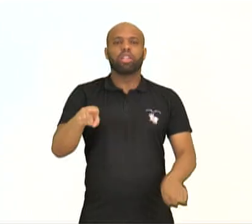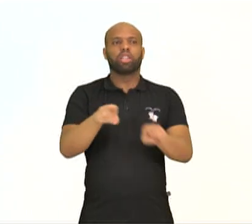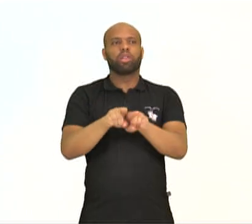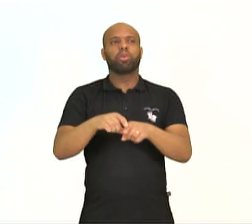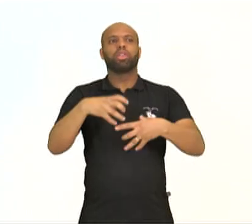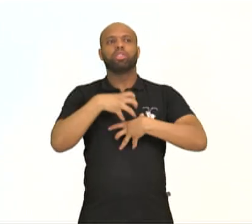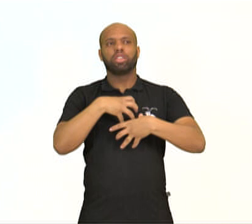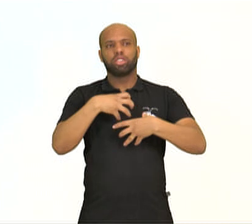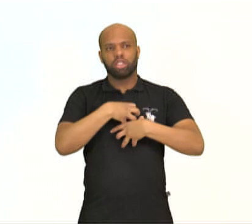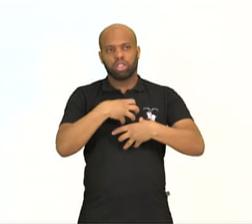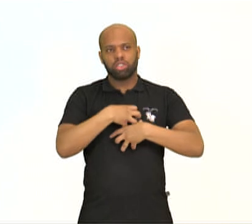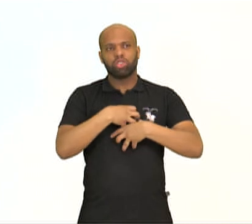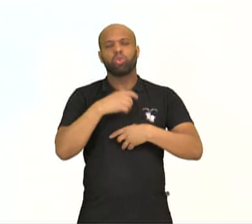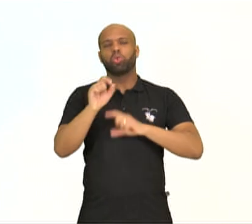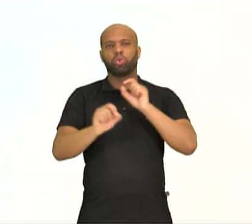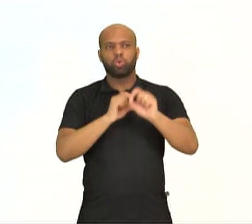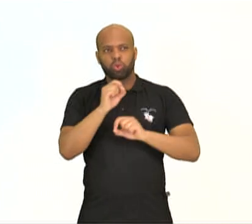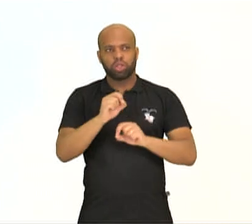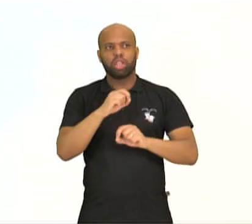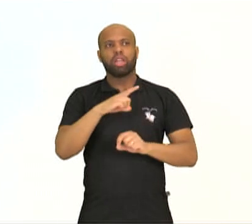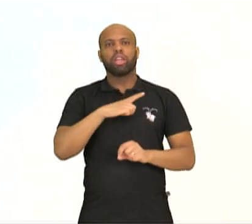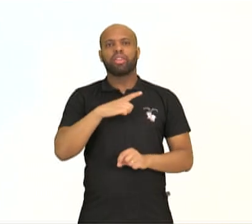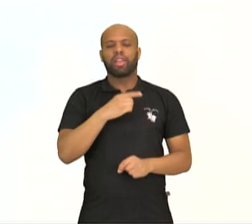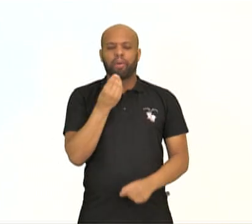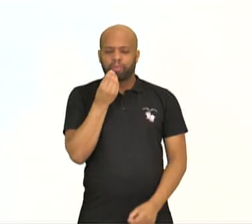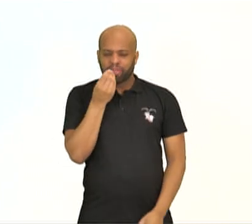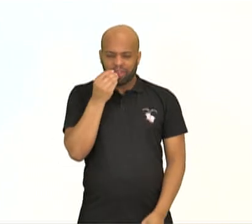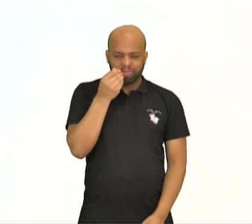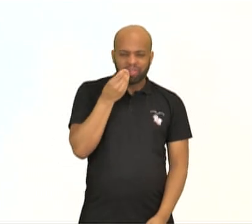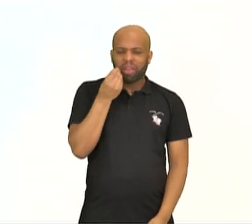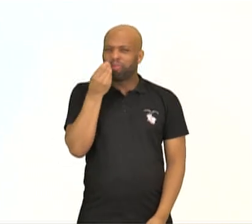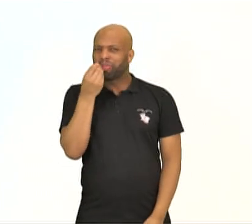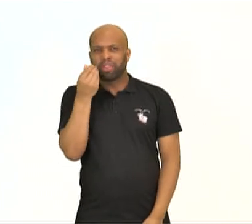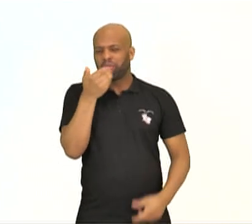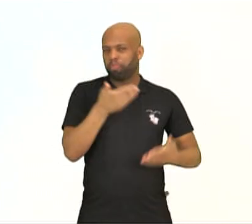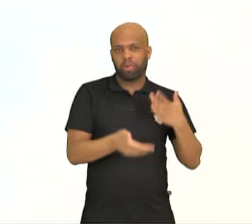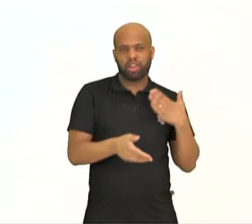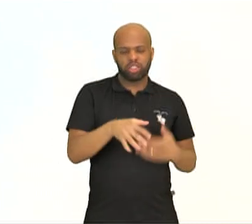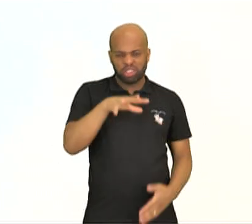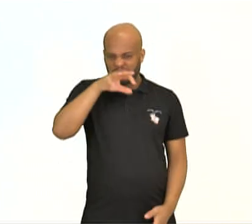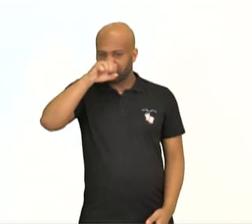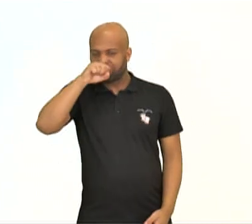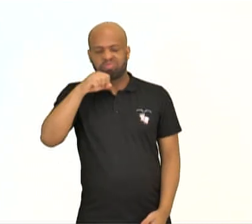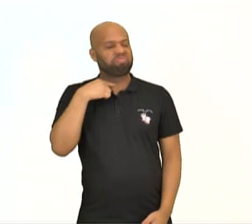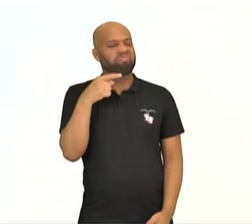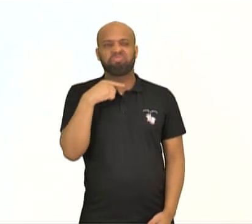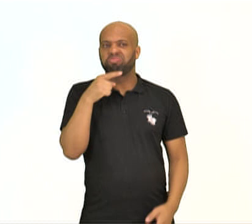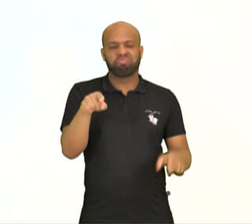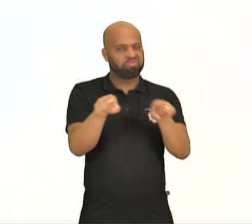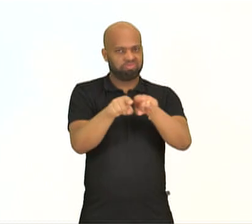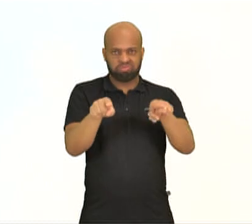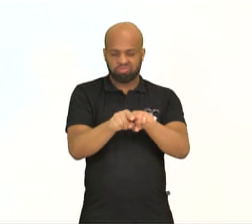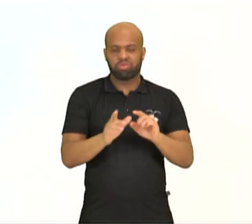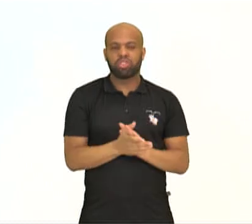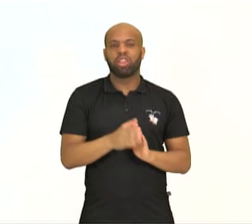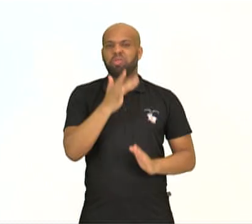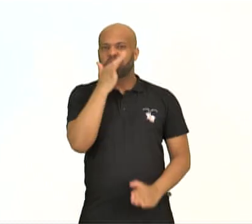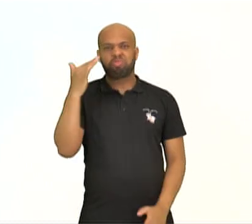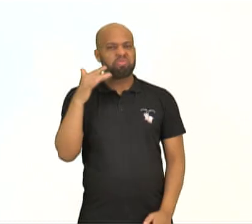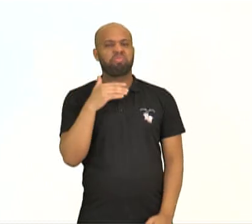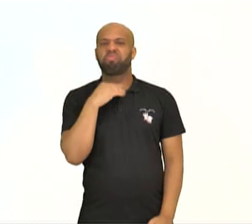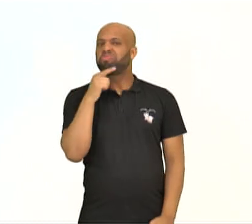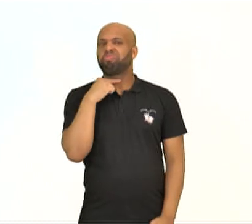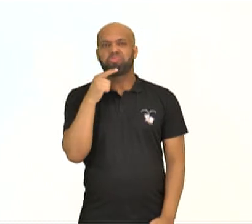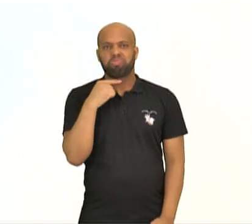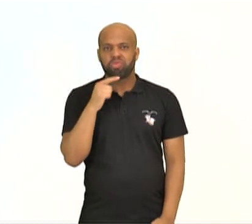bem comuns também são a perda de olfato e a perda de paladar. Então, muitos sintomas,